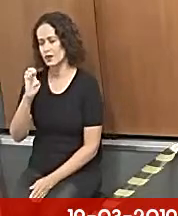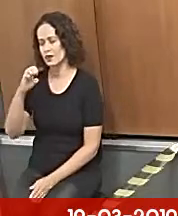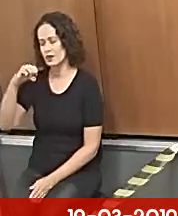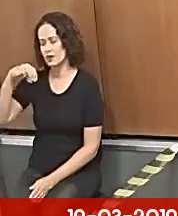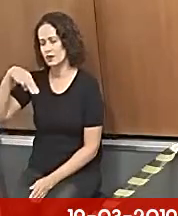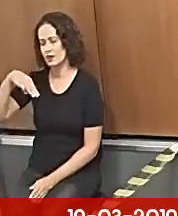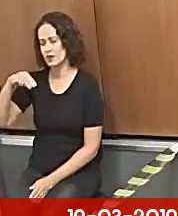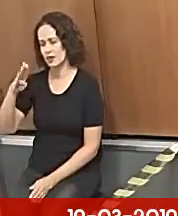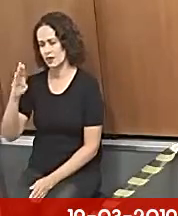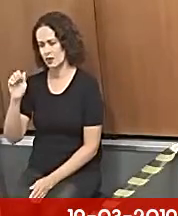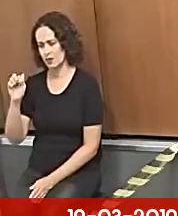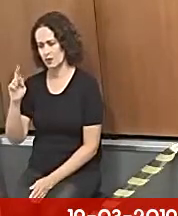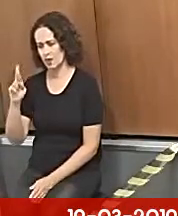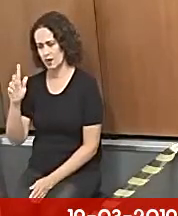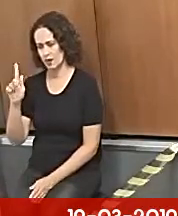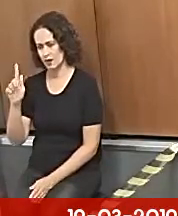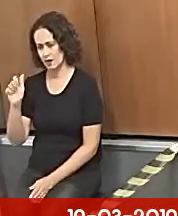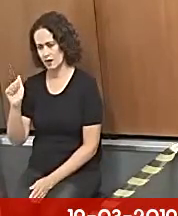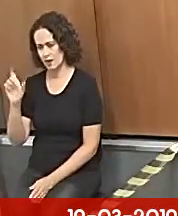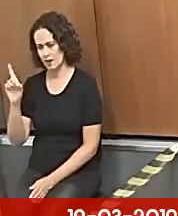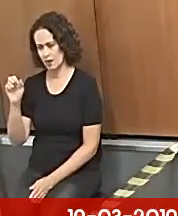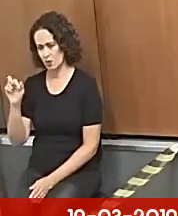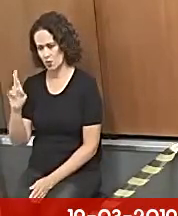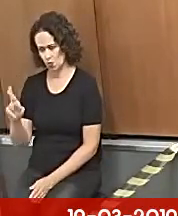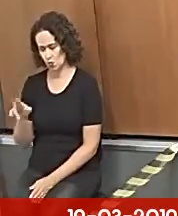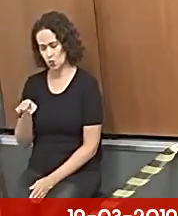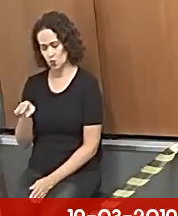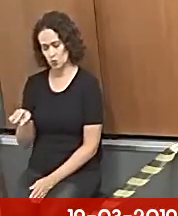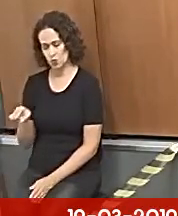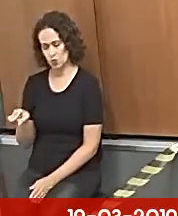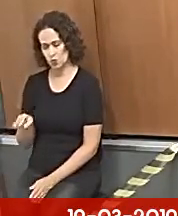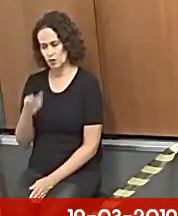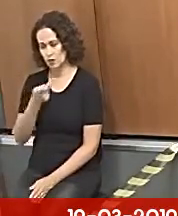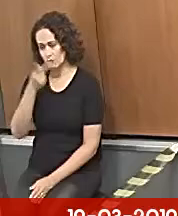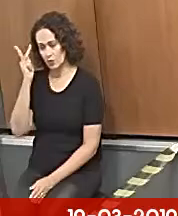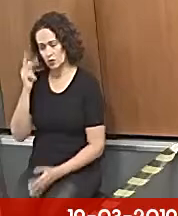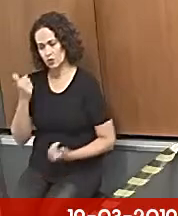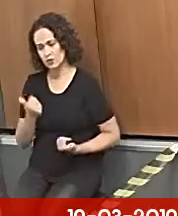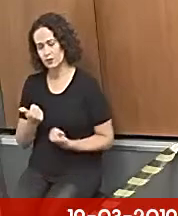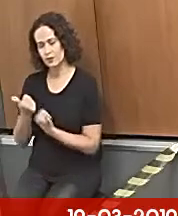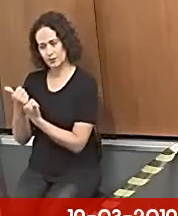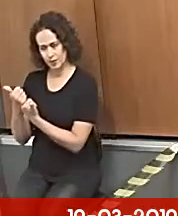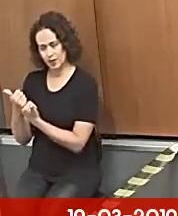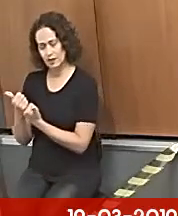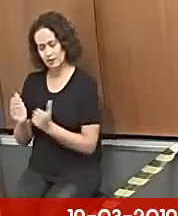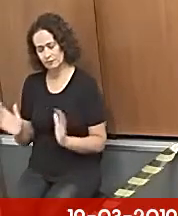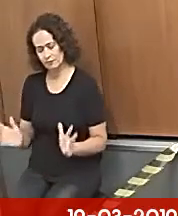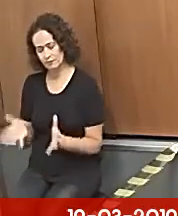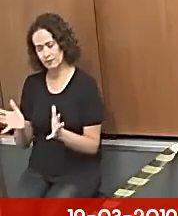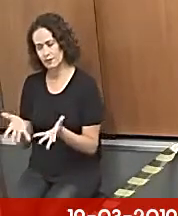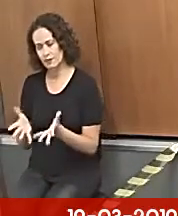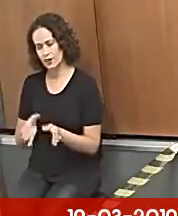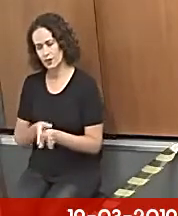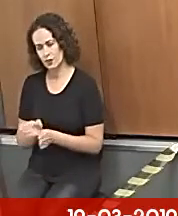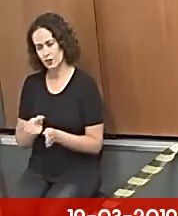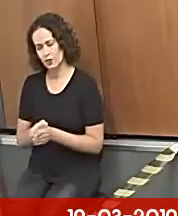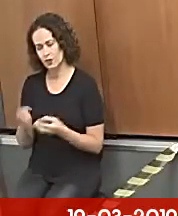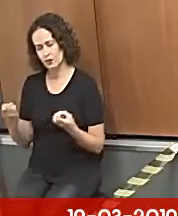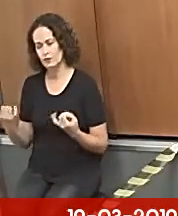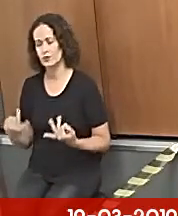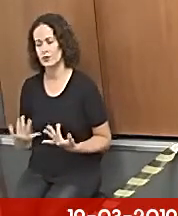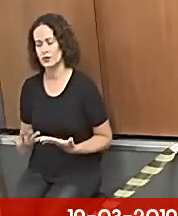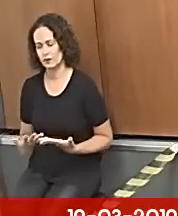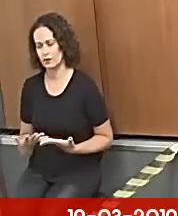ele é do tribunal de justiça uma pessoa muito empenhada ele está nos apoiando e está nos orientando porque a gente está